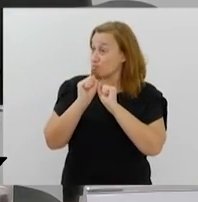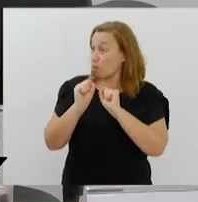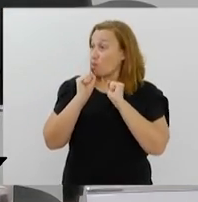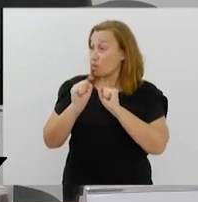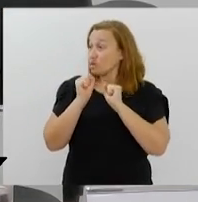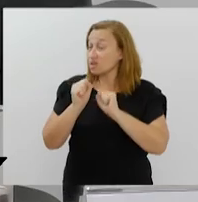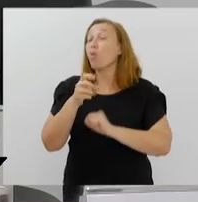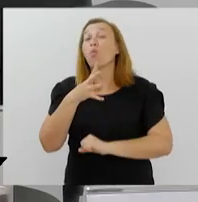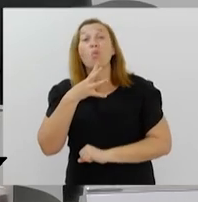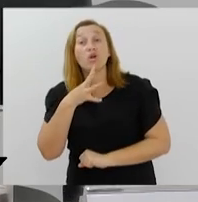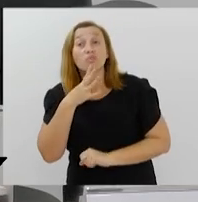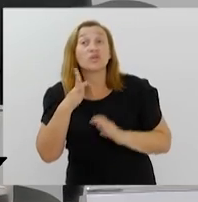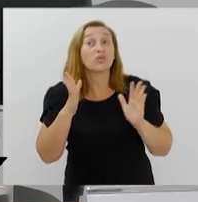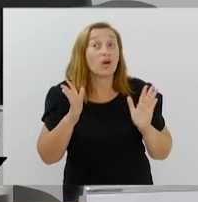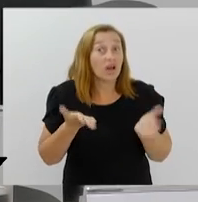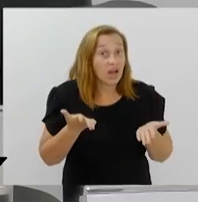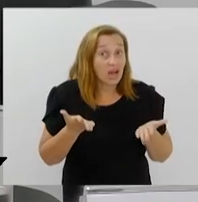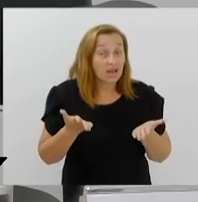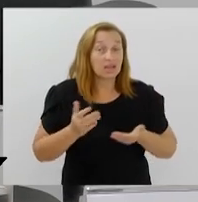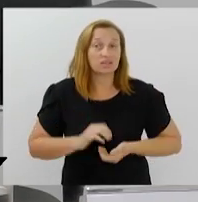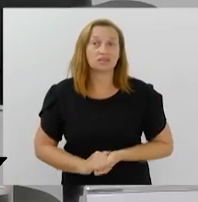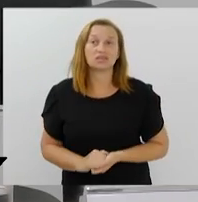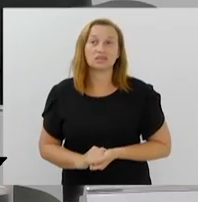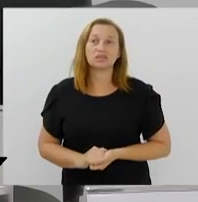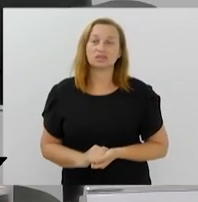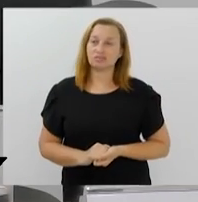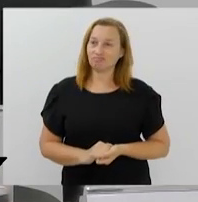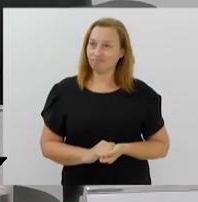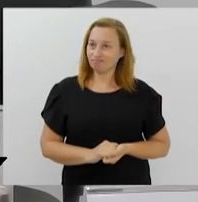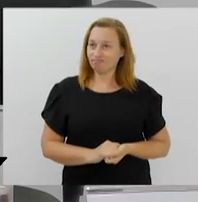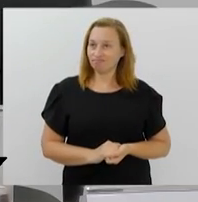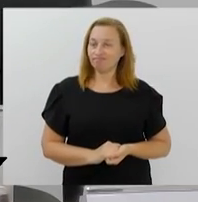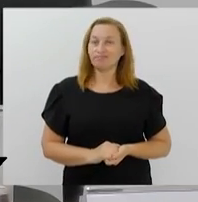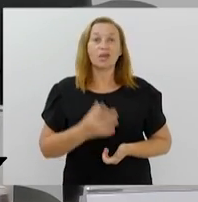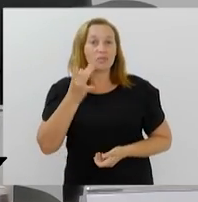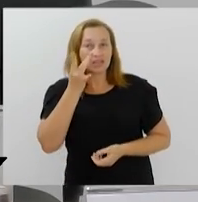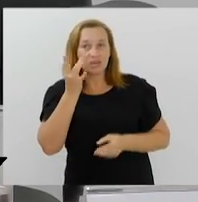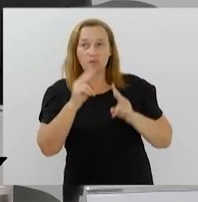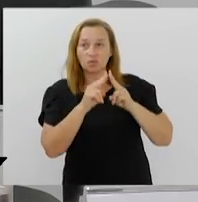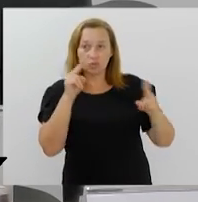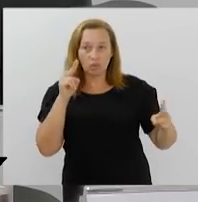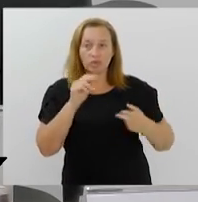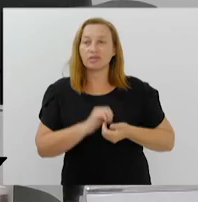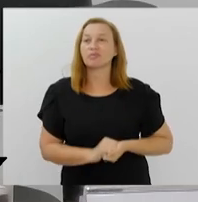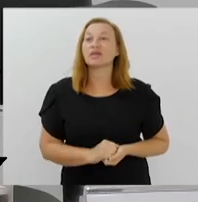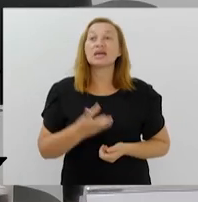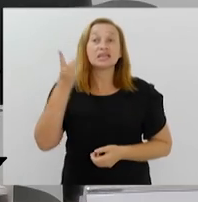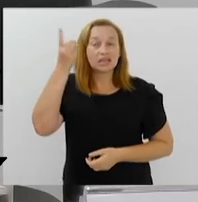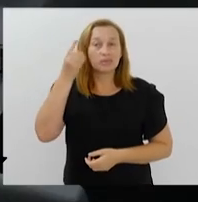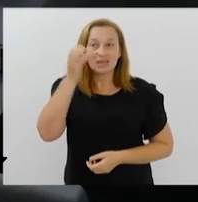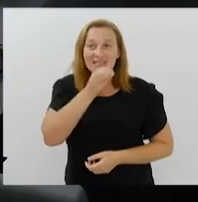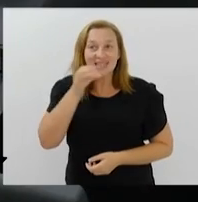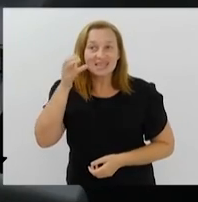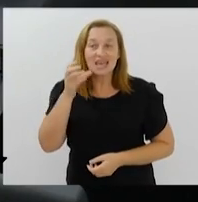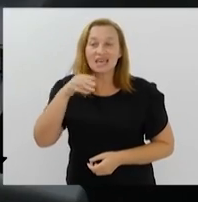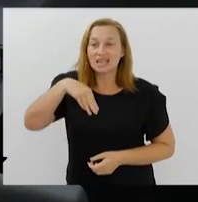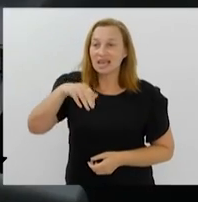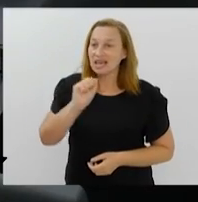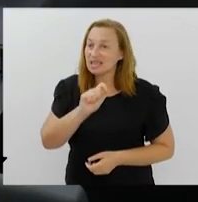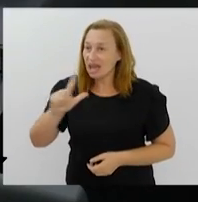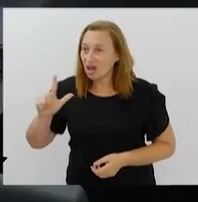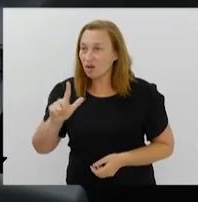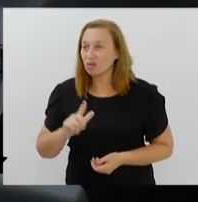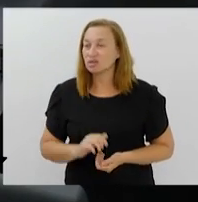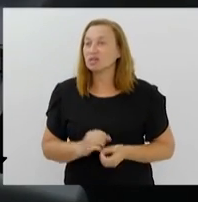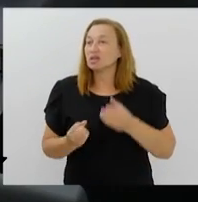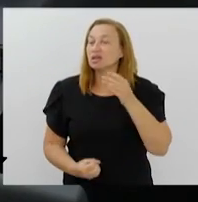tomar conhecimento para além daqueles que estão aqui presencialmente deputada Célia esses canais eh